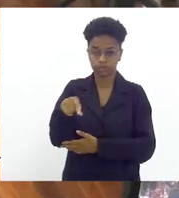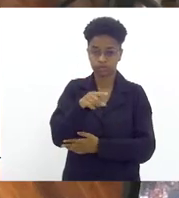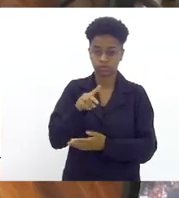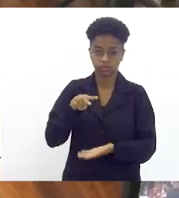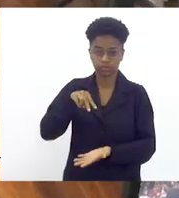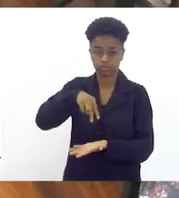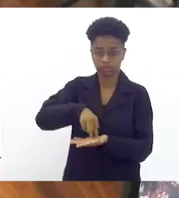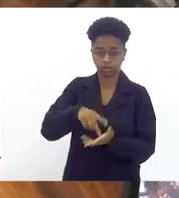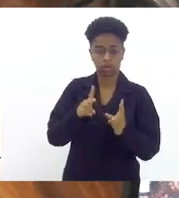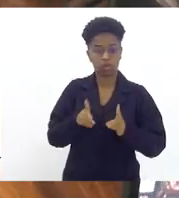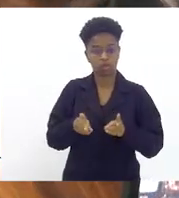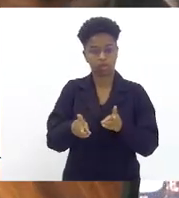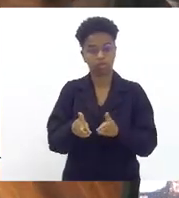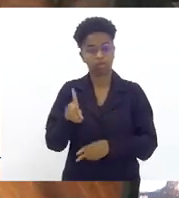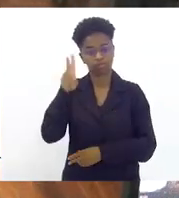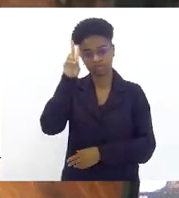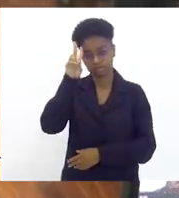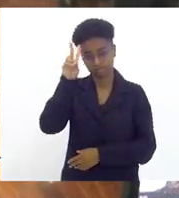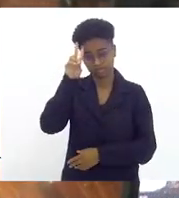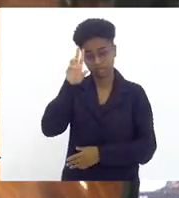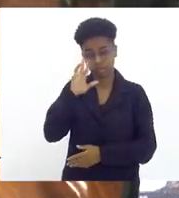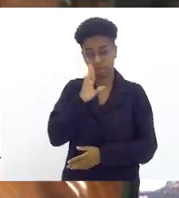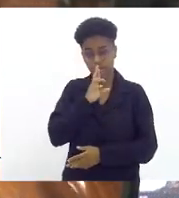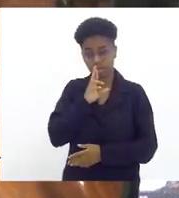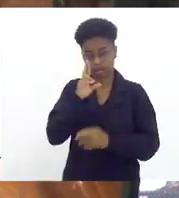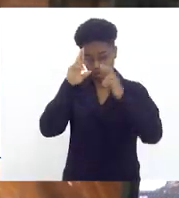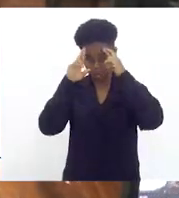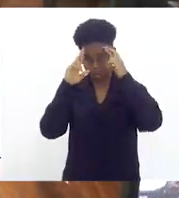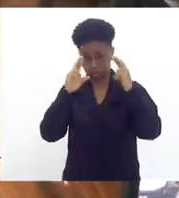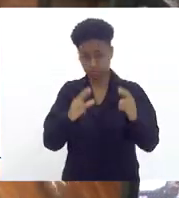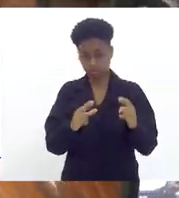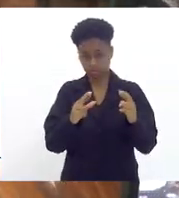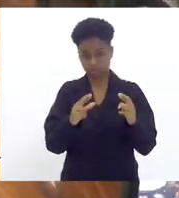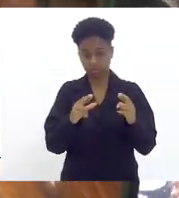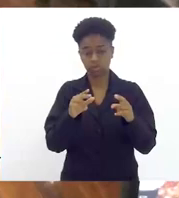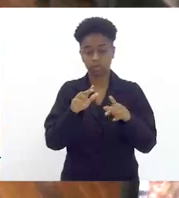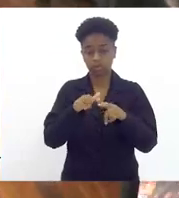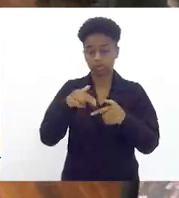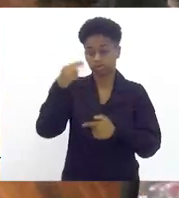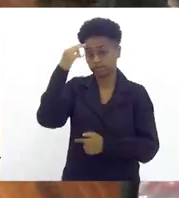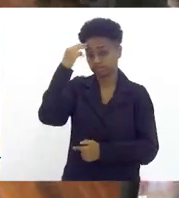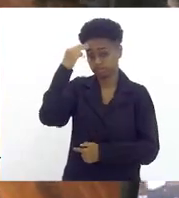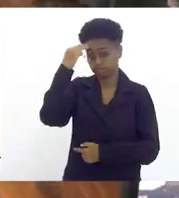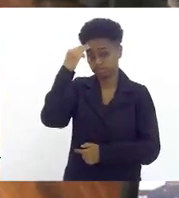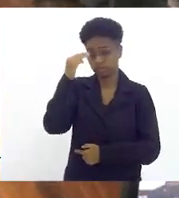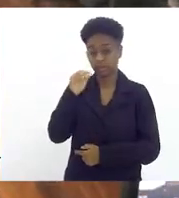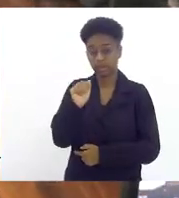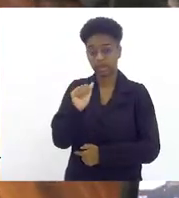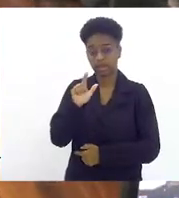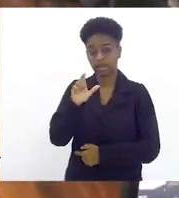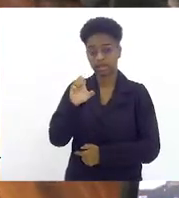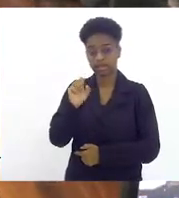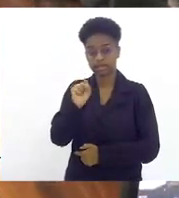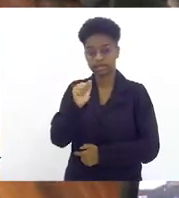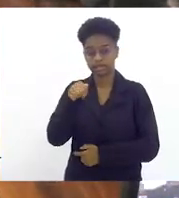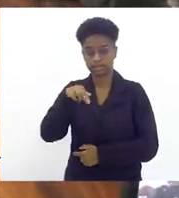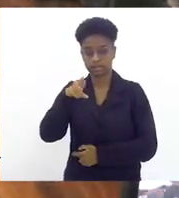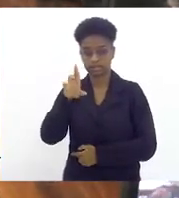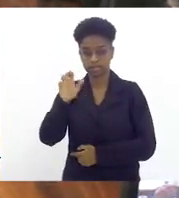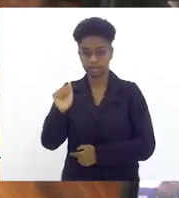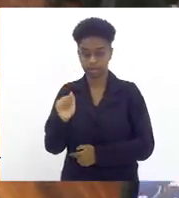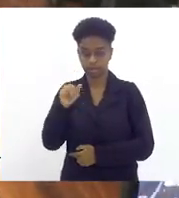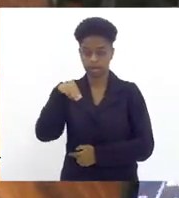posição de respeito, em função da memória de Alessandra Maqueda, por